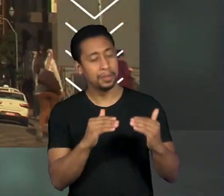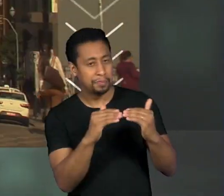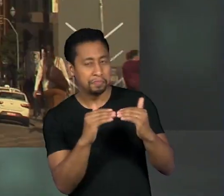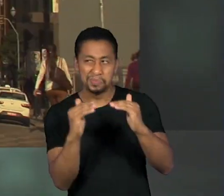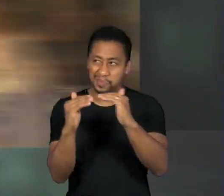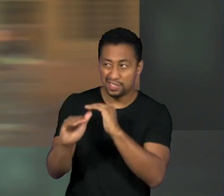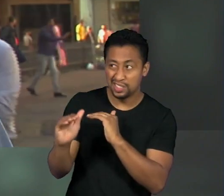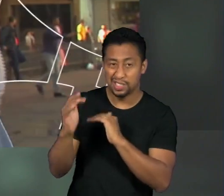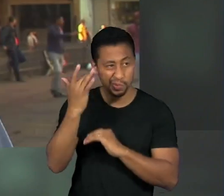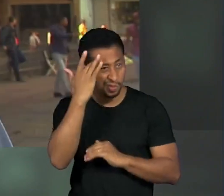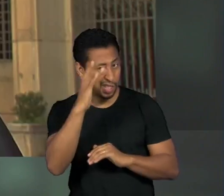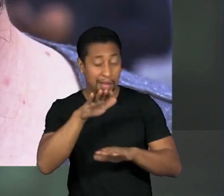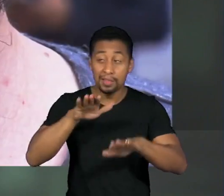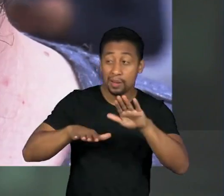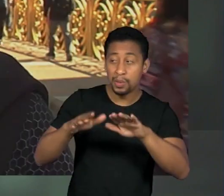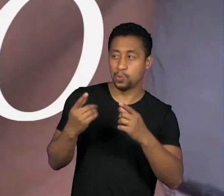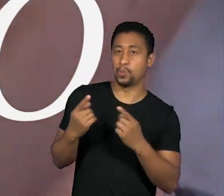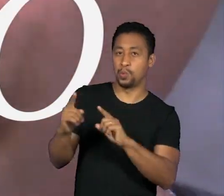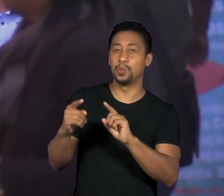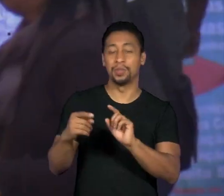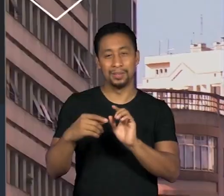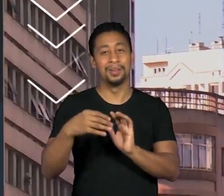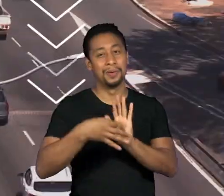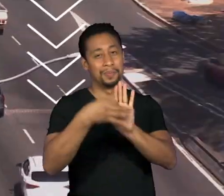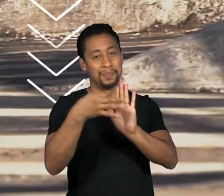sei. Depende. Sou contra.